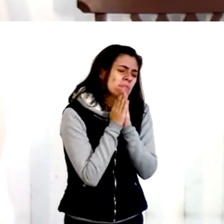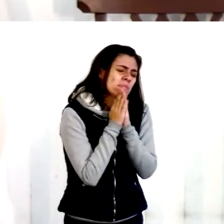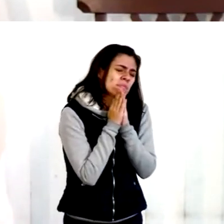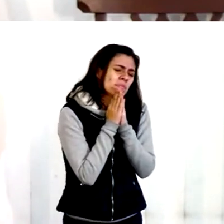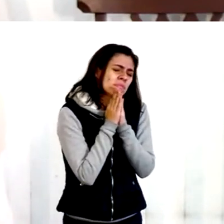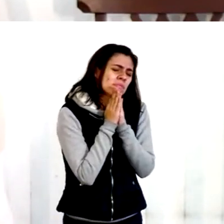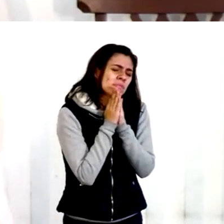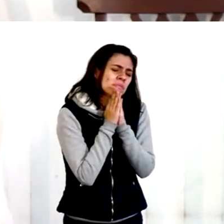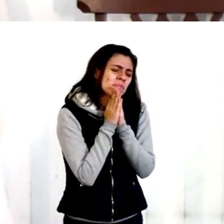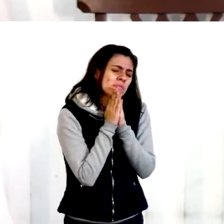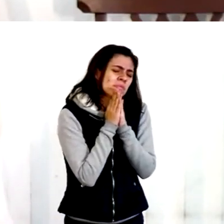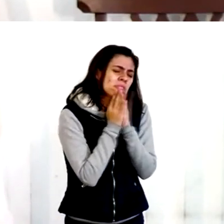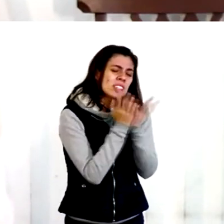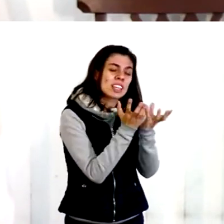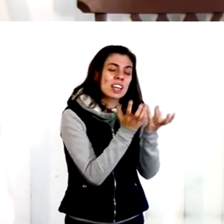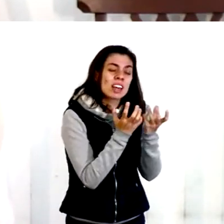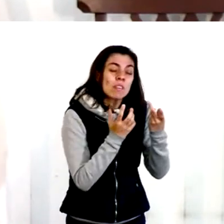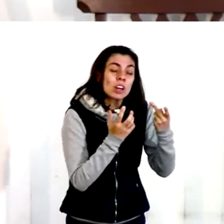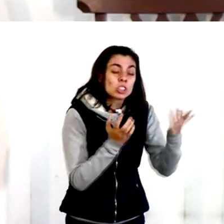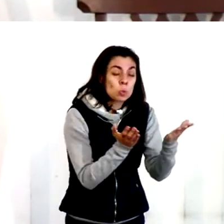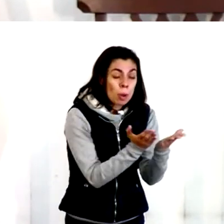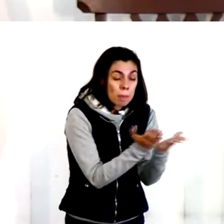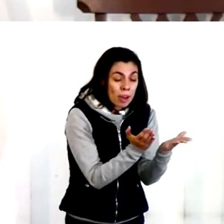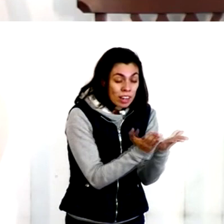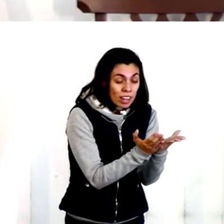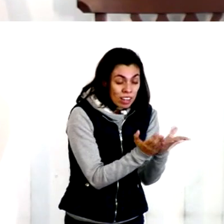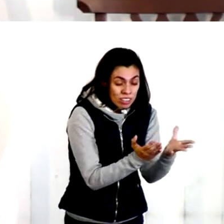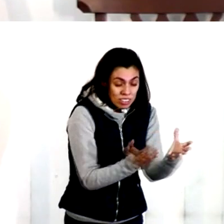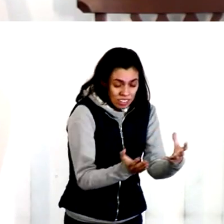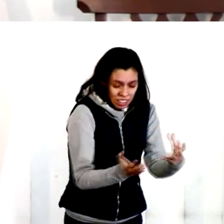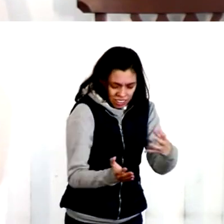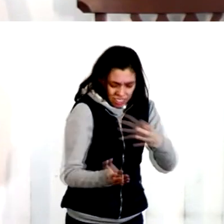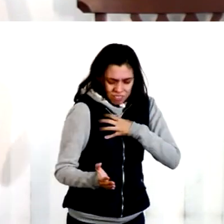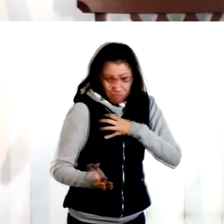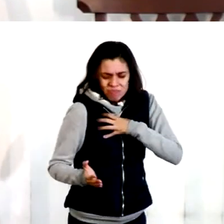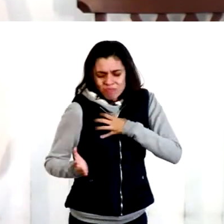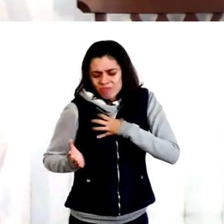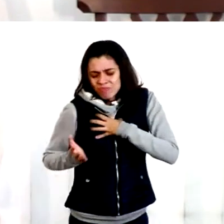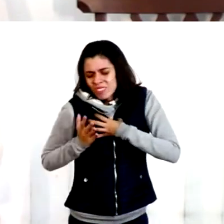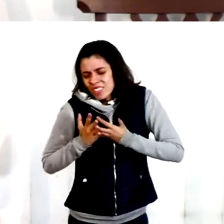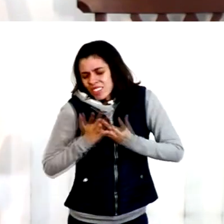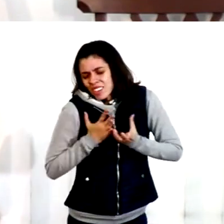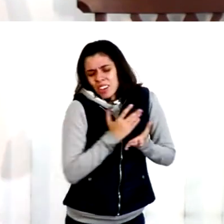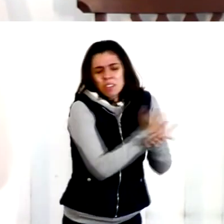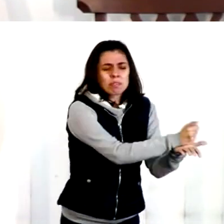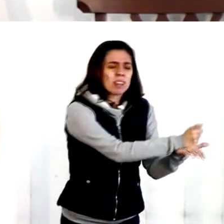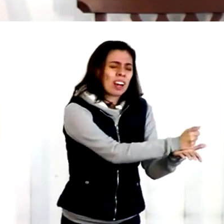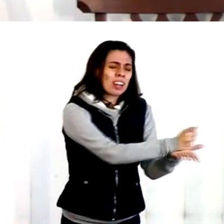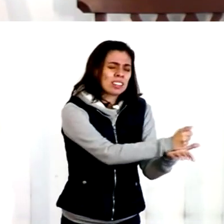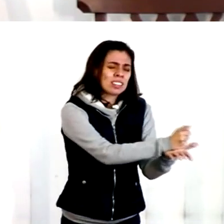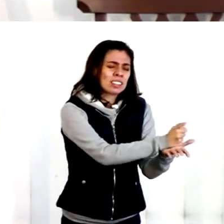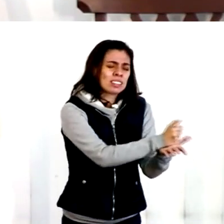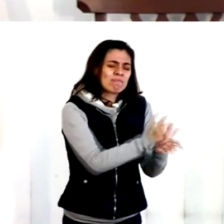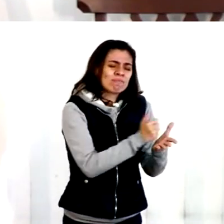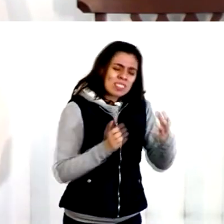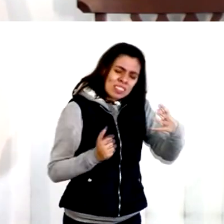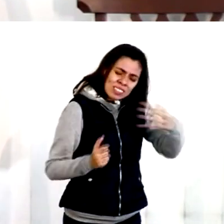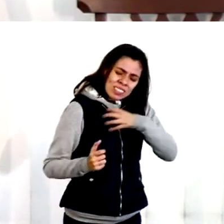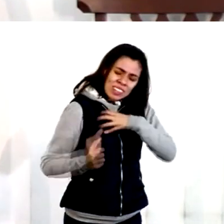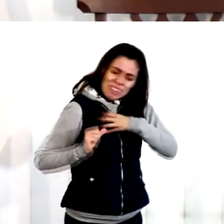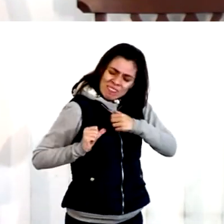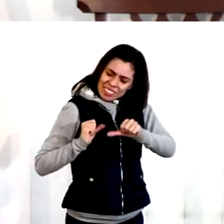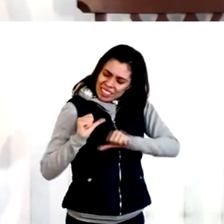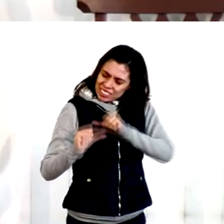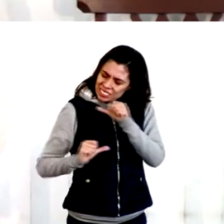Tua palavra seja sempre uma voz poderosa ao nosso coração, mudando nossas intenções, mudando